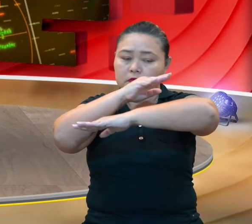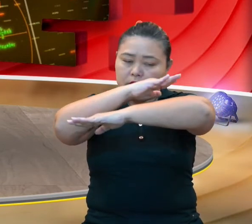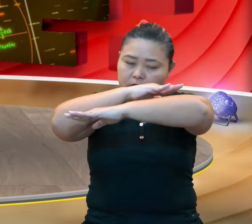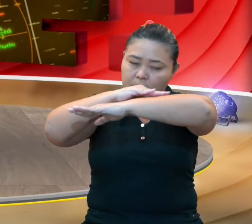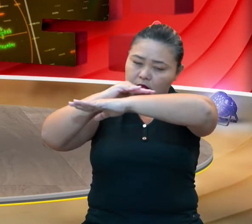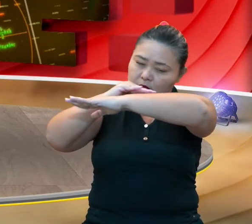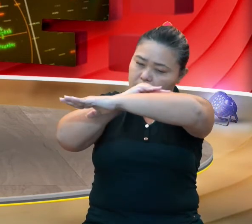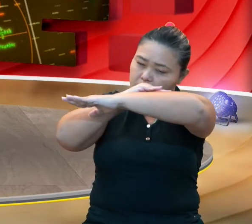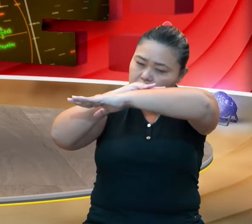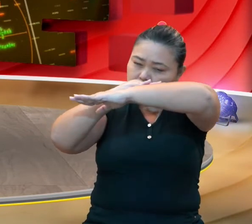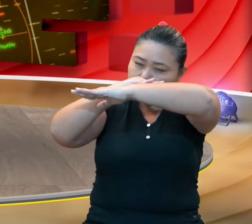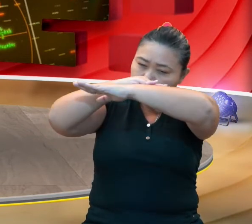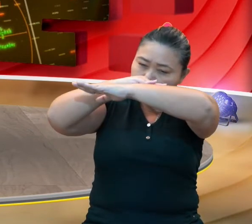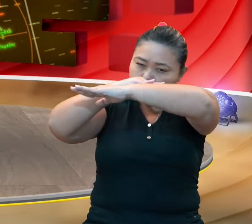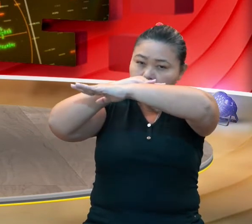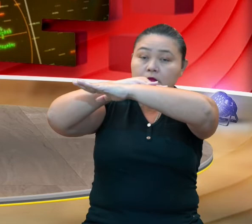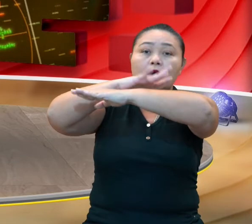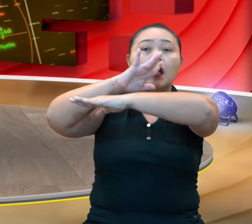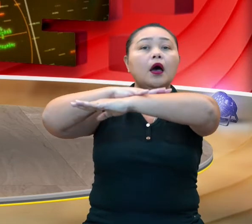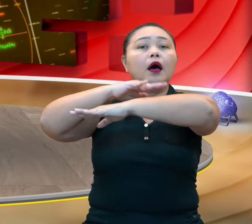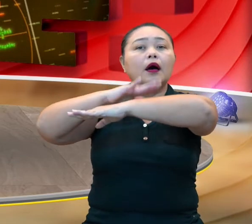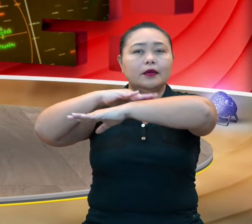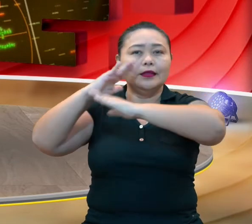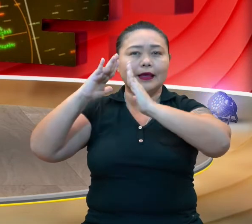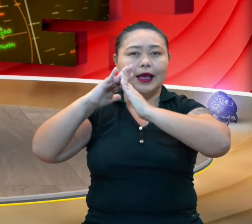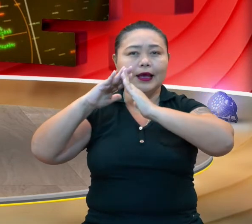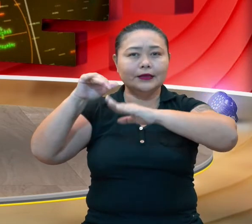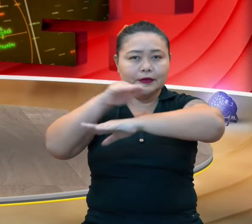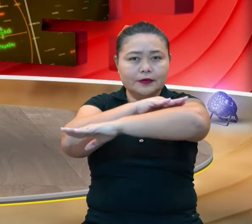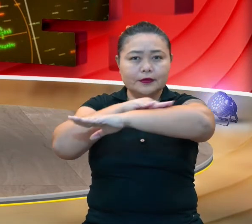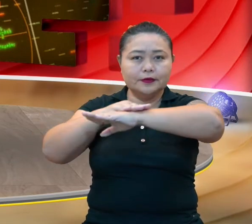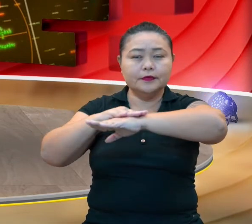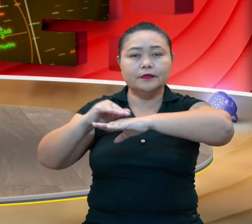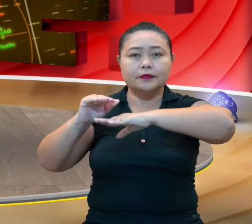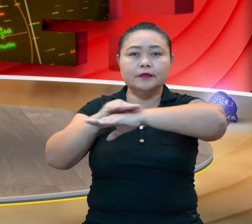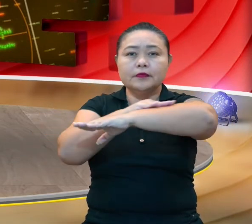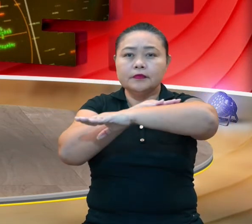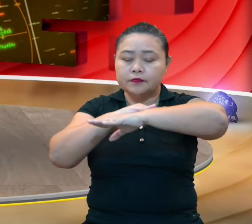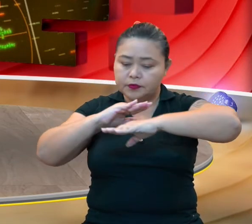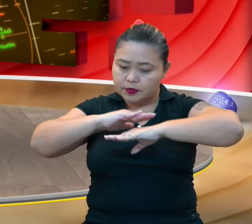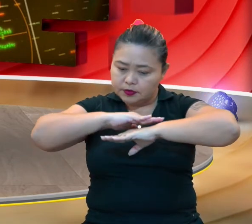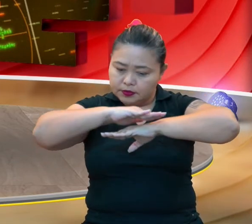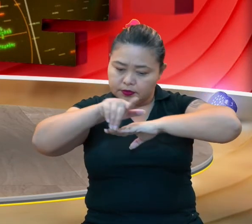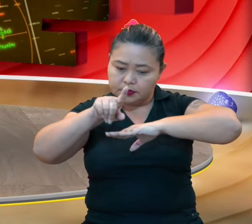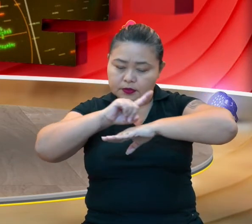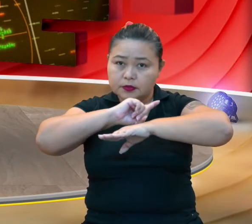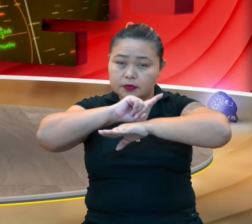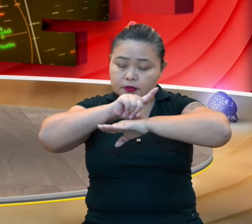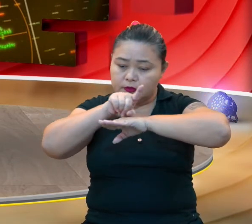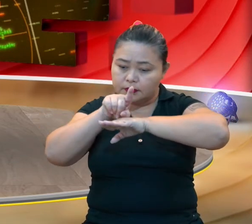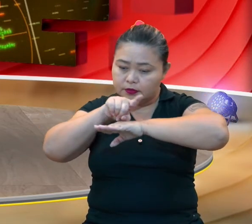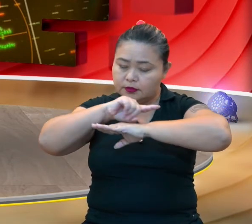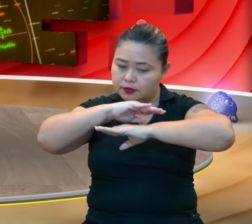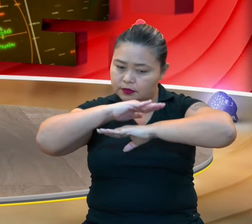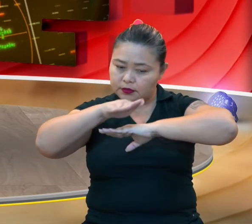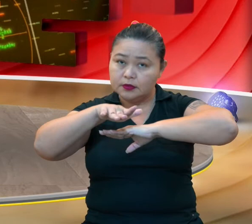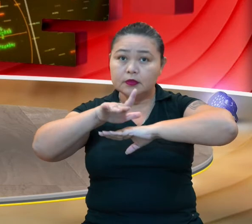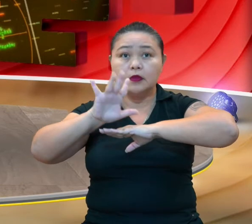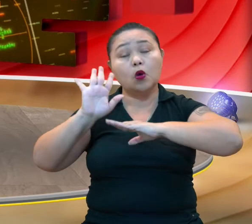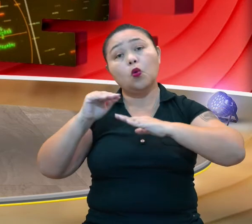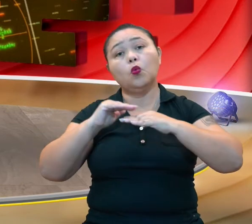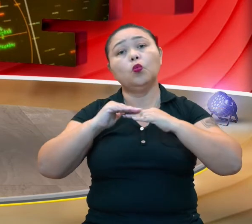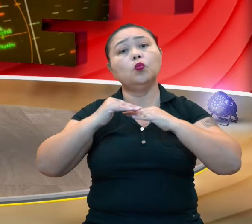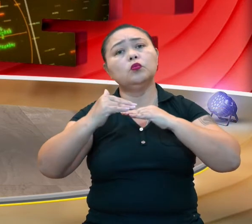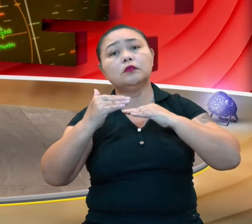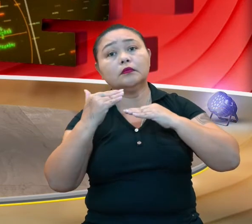certinho. Se apoia, faz uma basezinha de madeira, apoia o transferidor no chão Tá no nível. Tá no nível. Já no quintal,